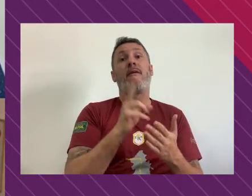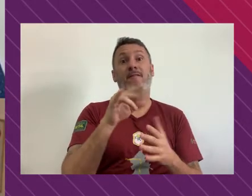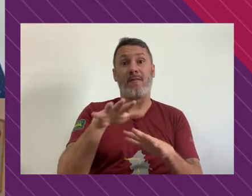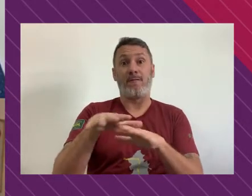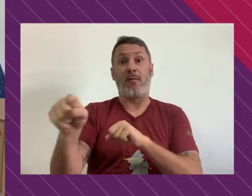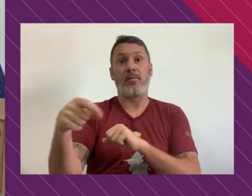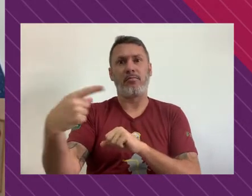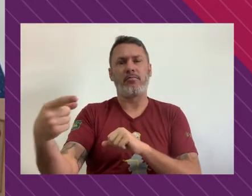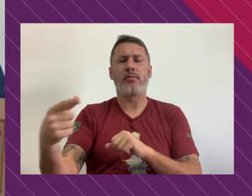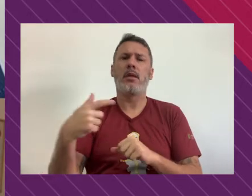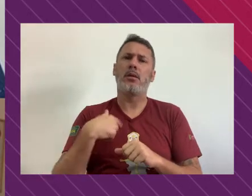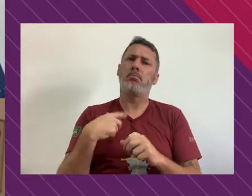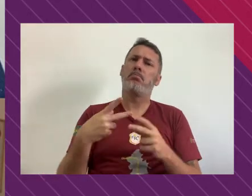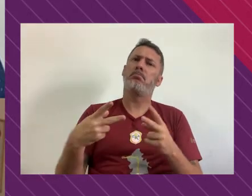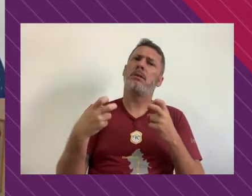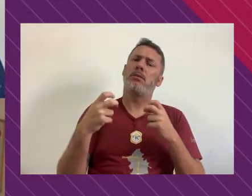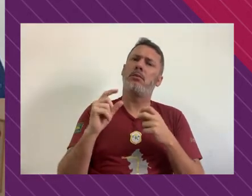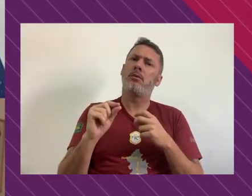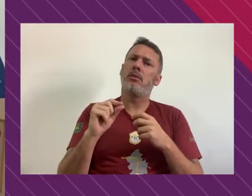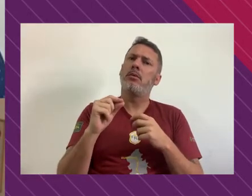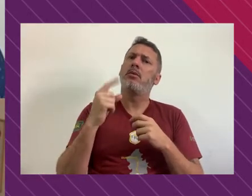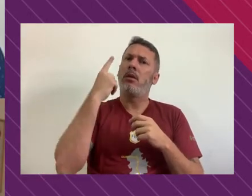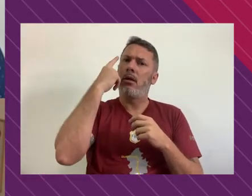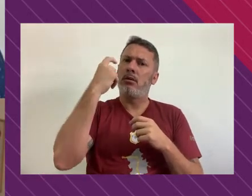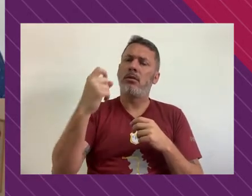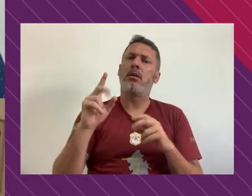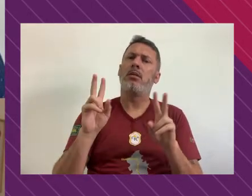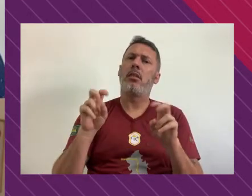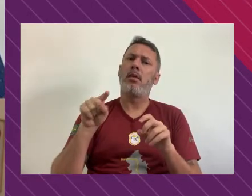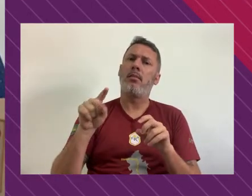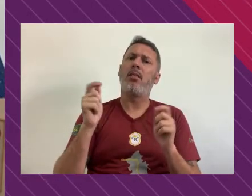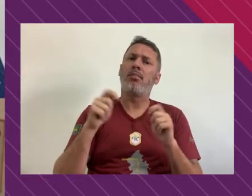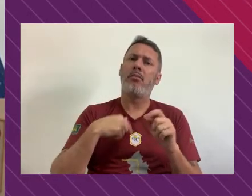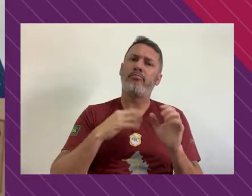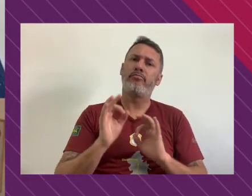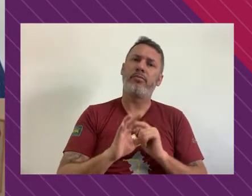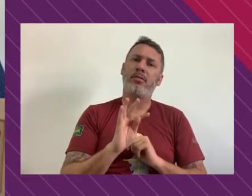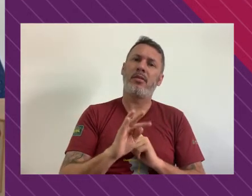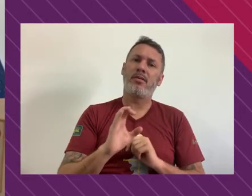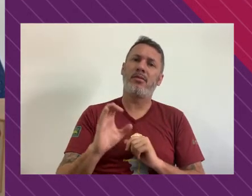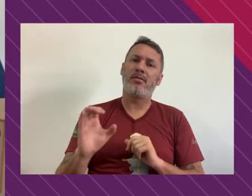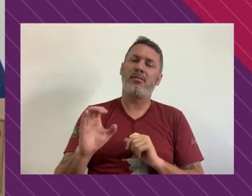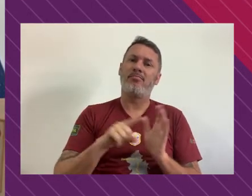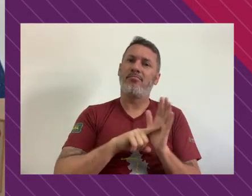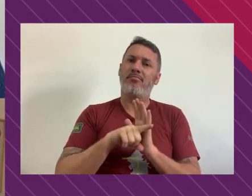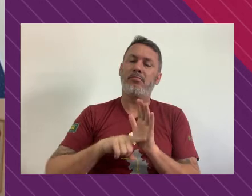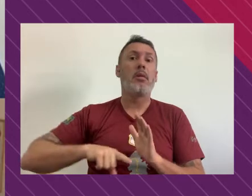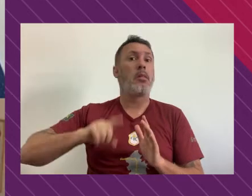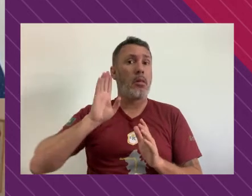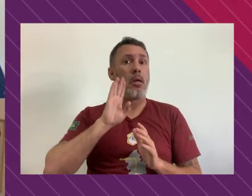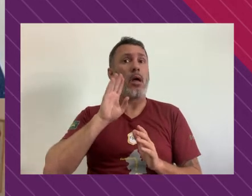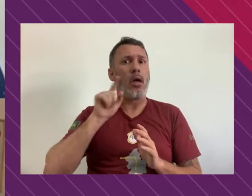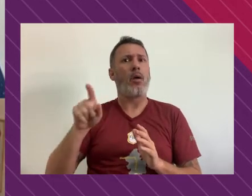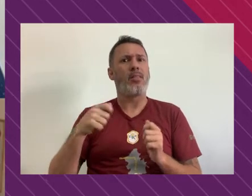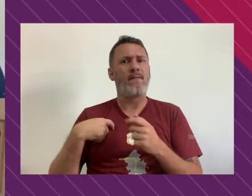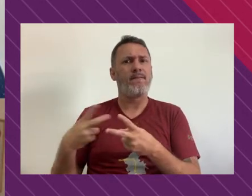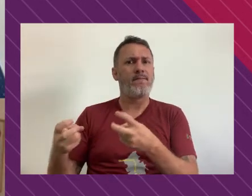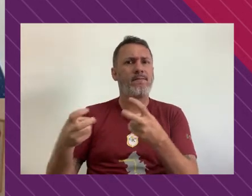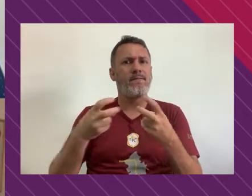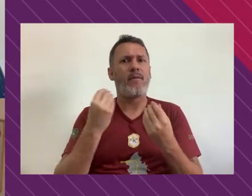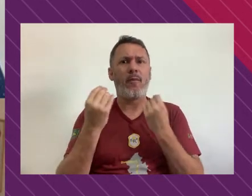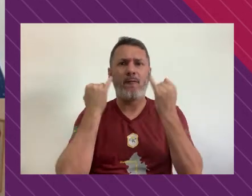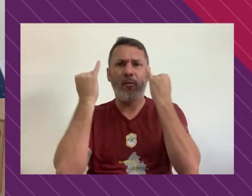e percebi que eu tinha ali um tema para o meu TCC. eu tinha ali um bom tema para explorar no meu